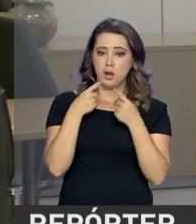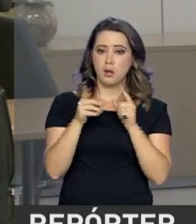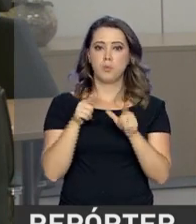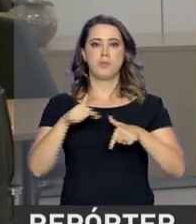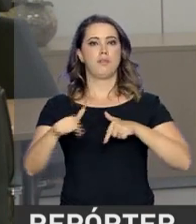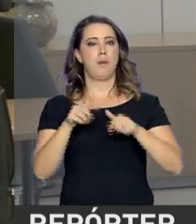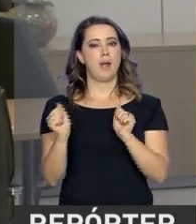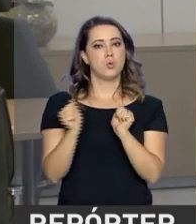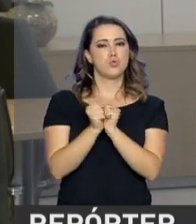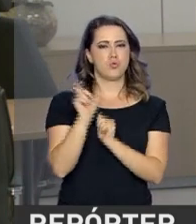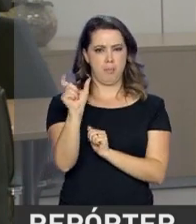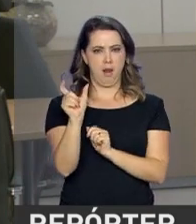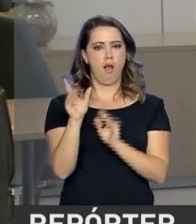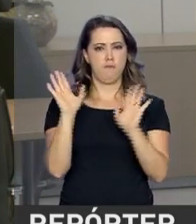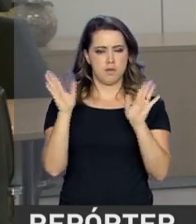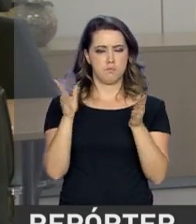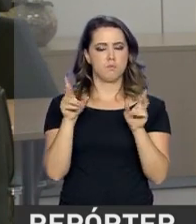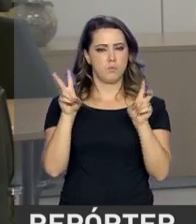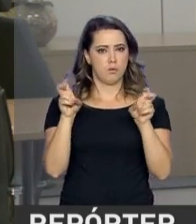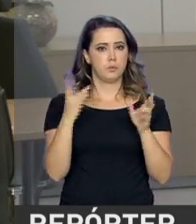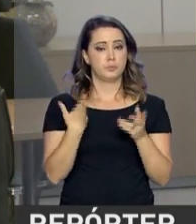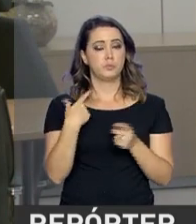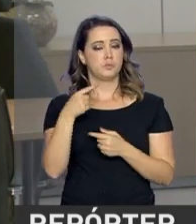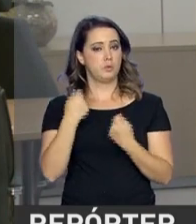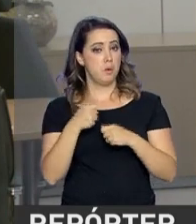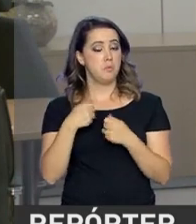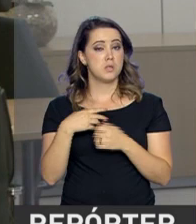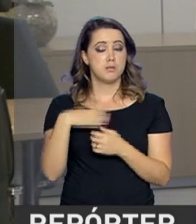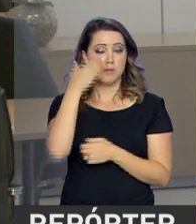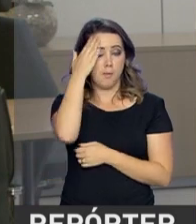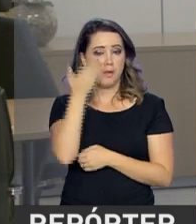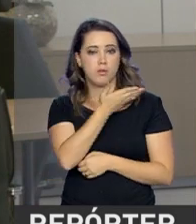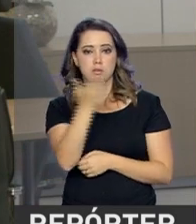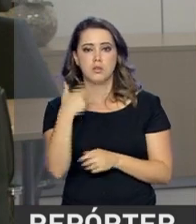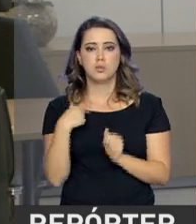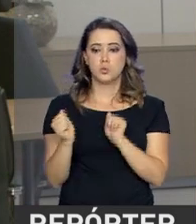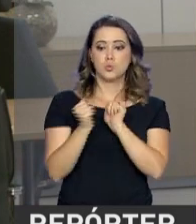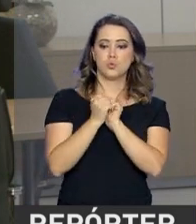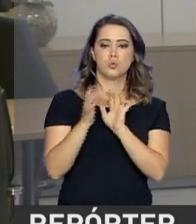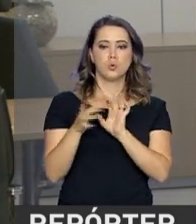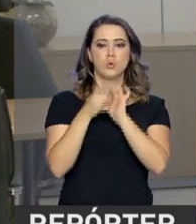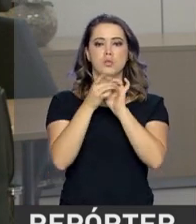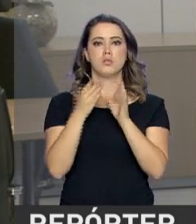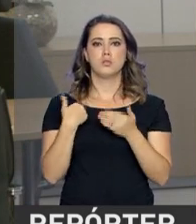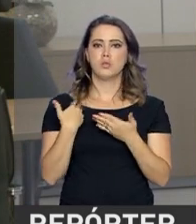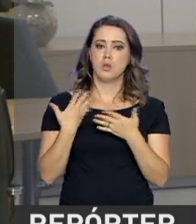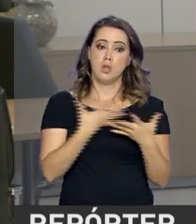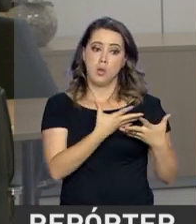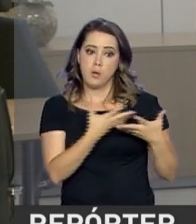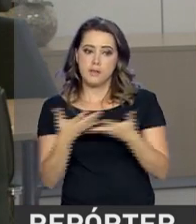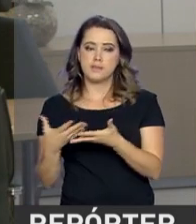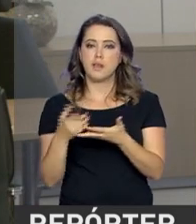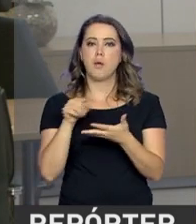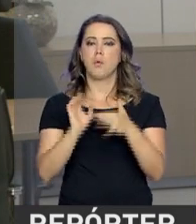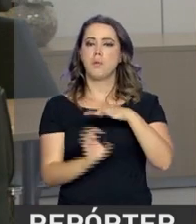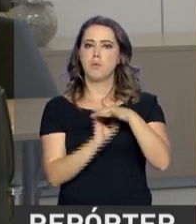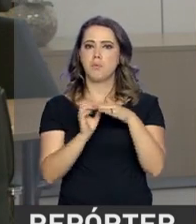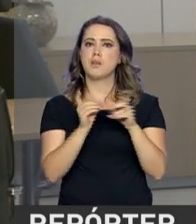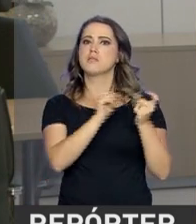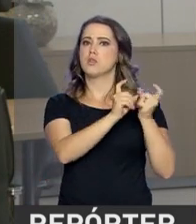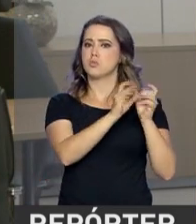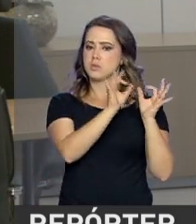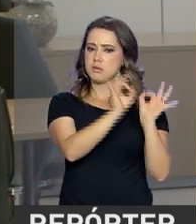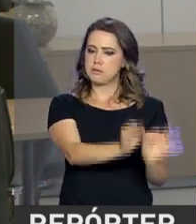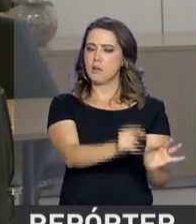aberto a conversar com as pessoas e estou aberto a ouvir eu acho que isso é essencial então eu vim aqui para somar esforços e where de uma empresa que foi muito bem administrada pelo